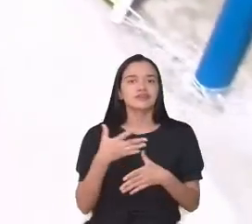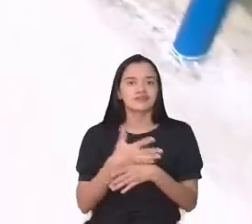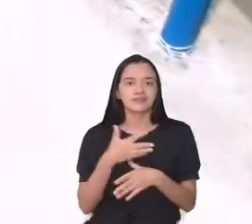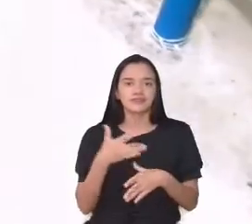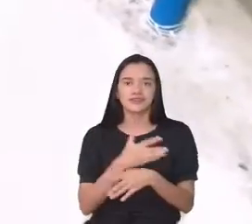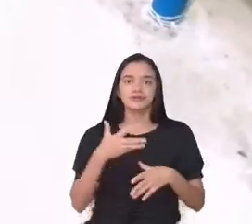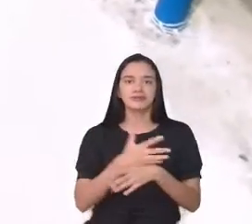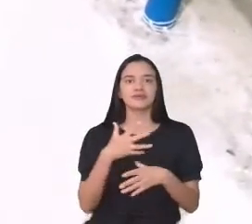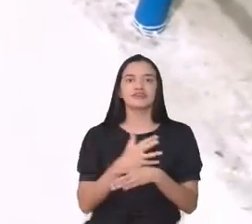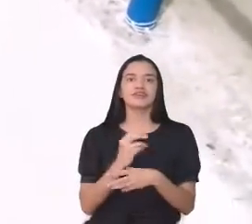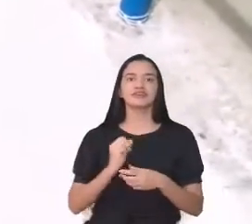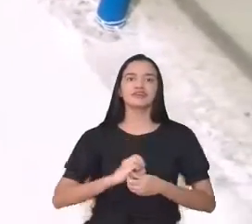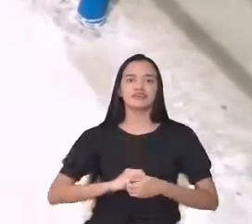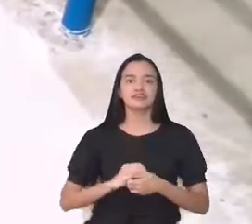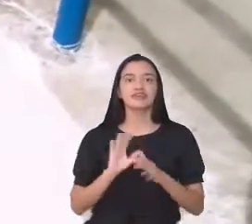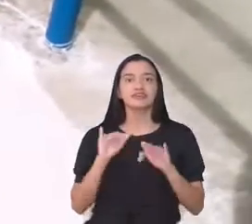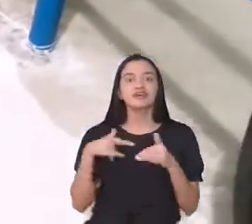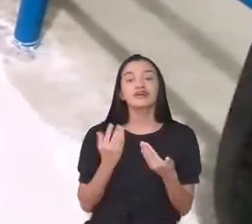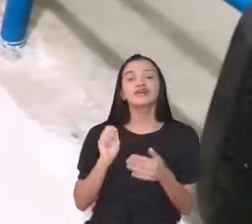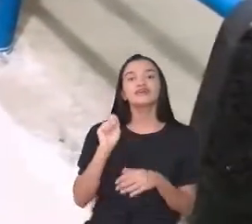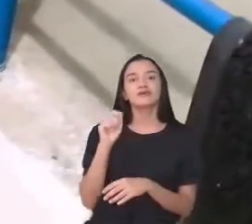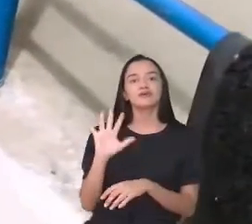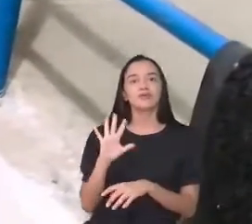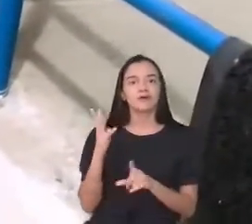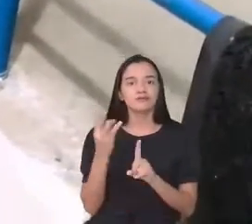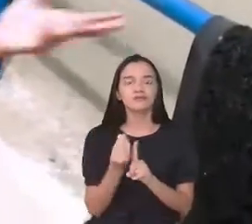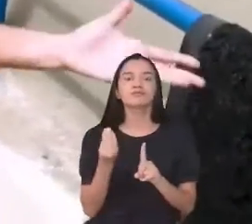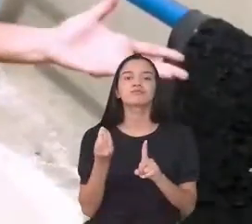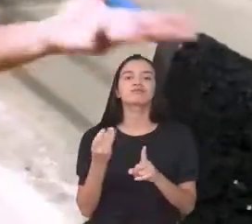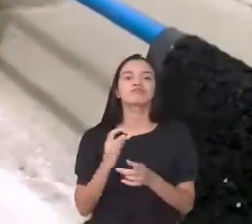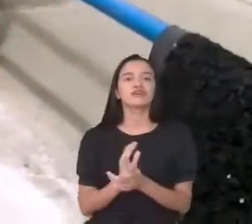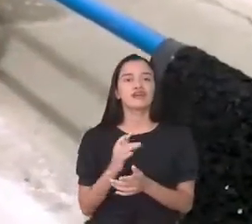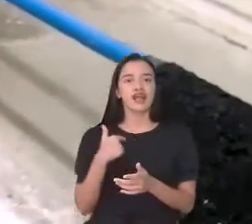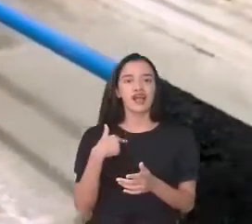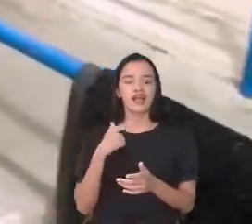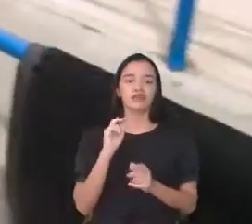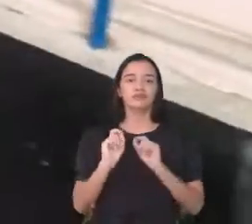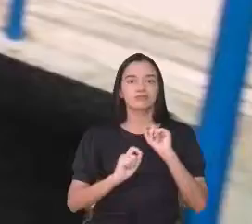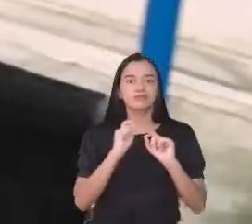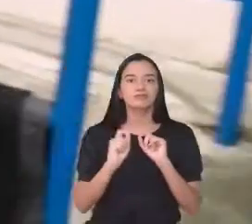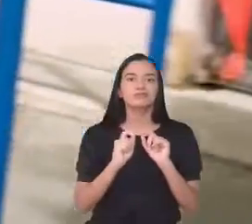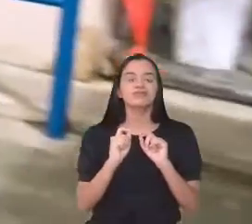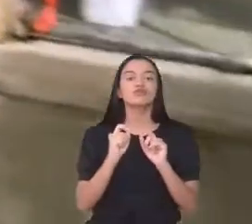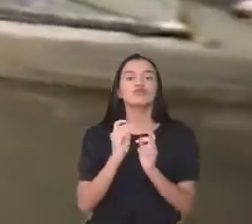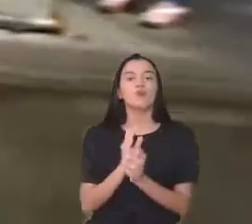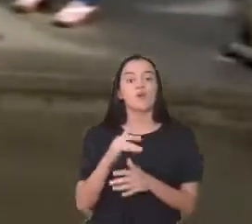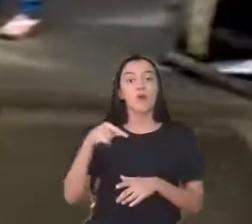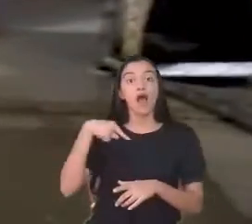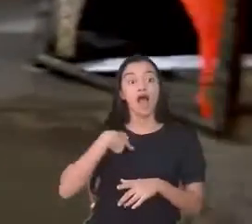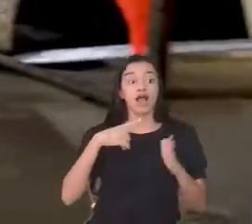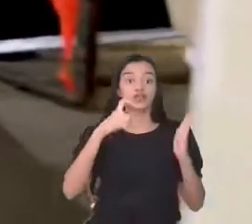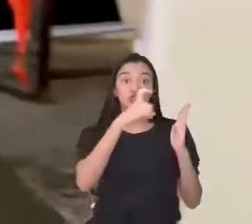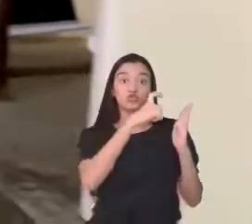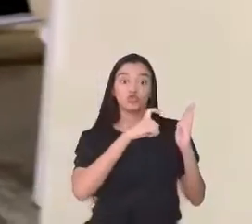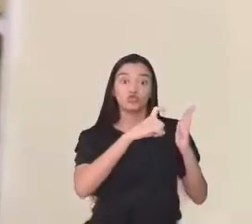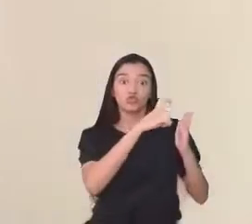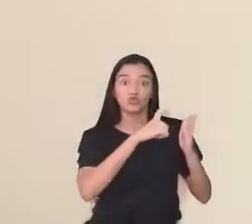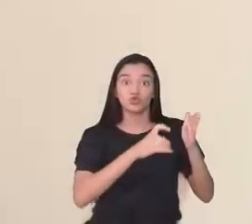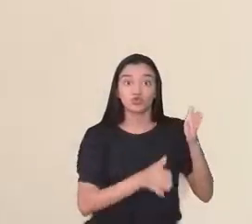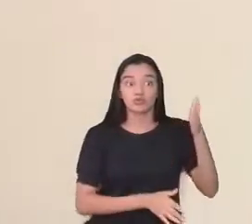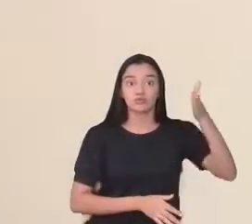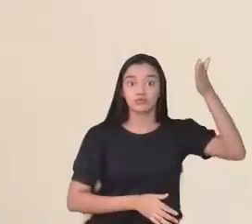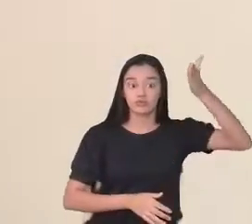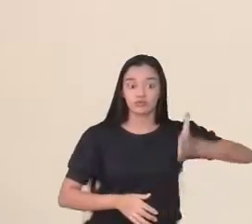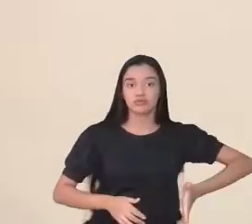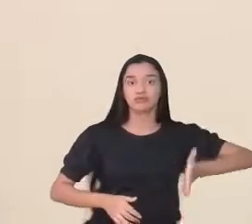não é? Hoje, o artista Rafa, ele pintará um mural aqui na Escola Municipal